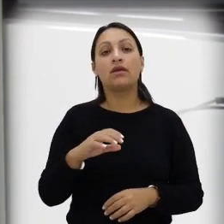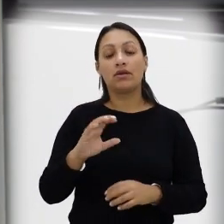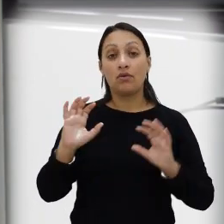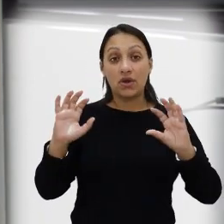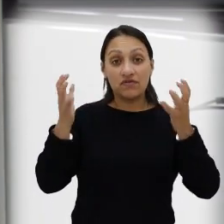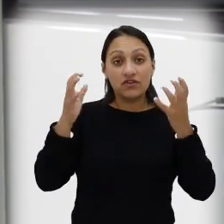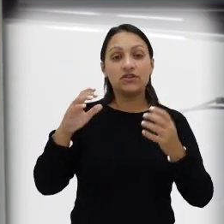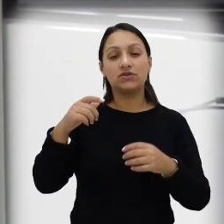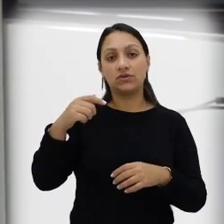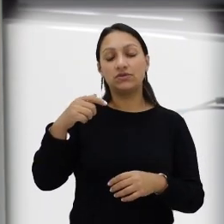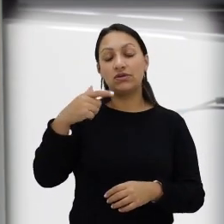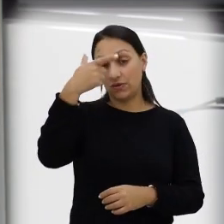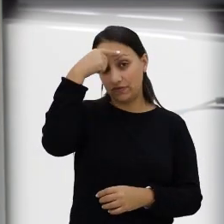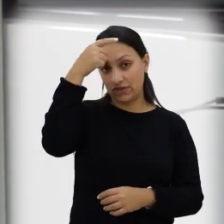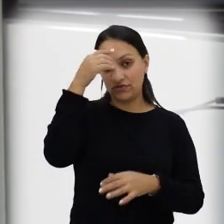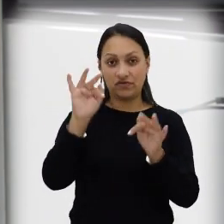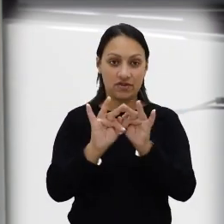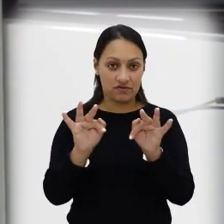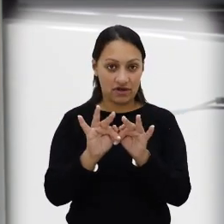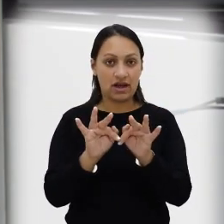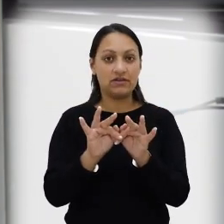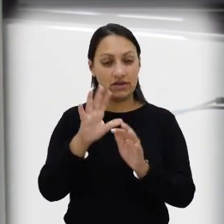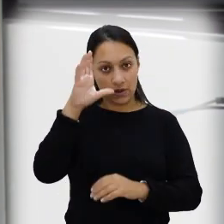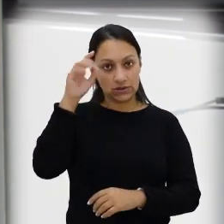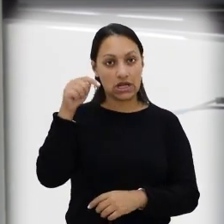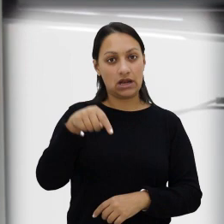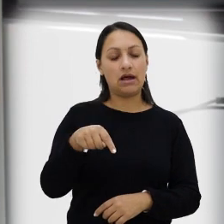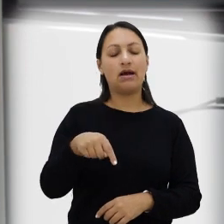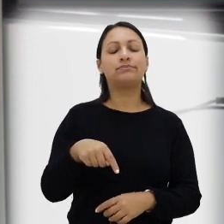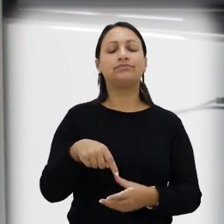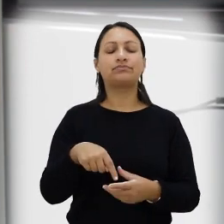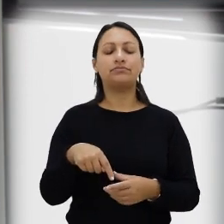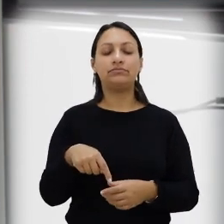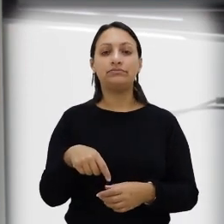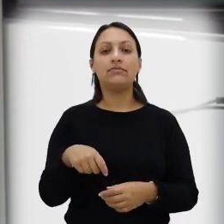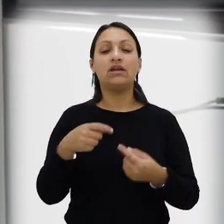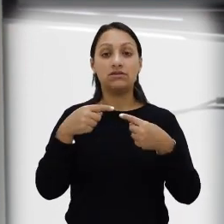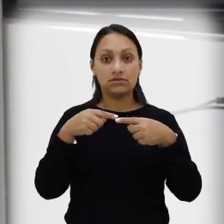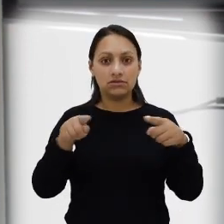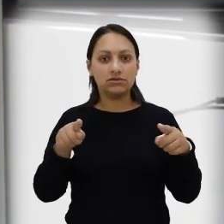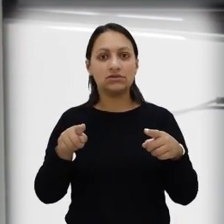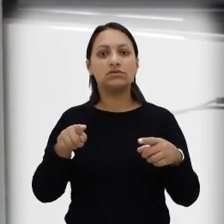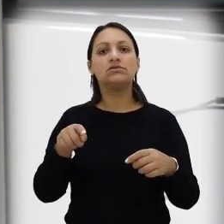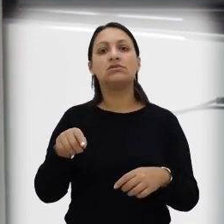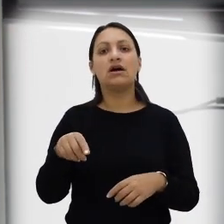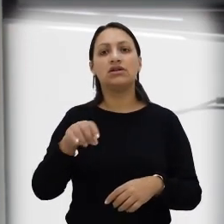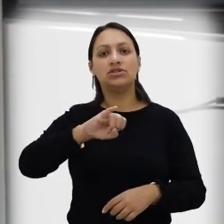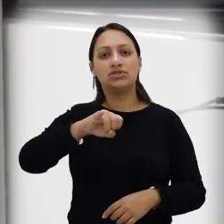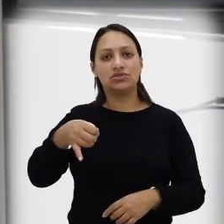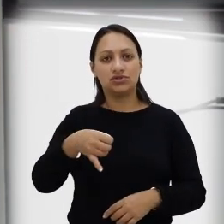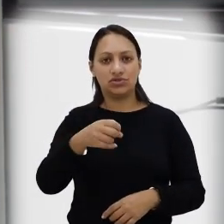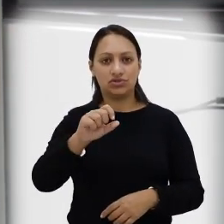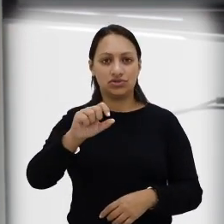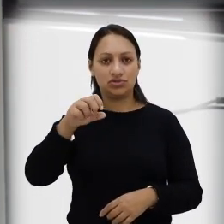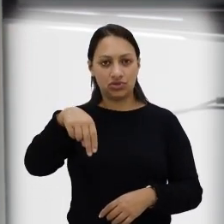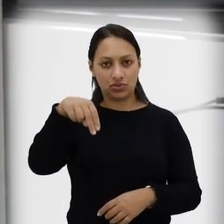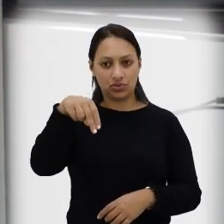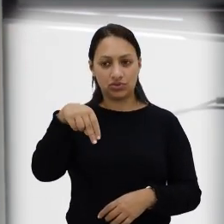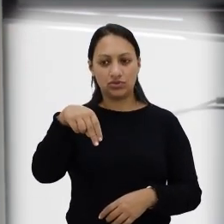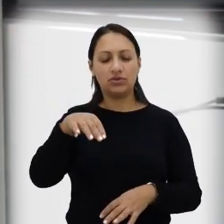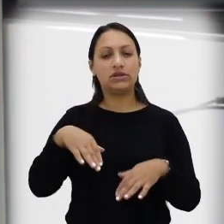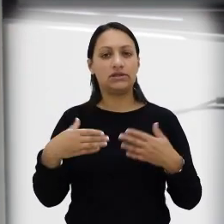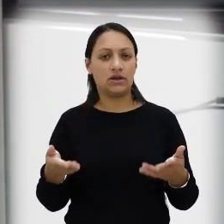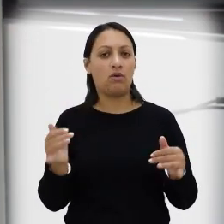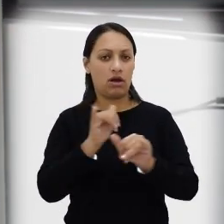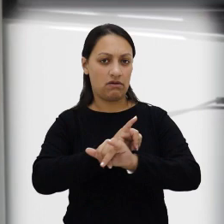Fevale, ele não foi lançado ainda, a gente lança ele agora na segunda quinzena de junho. A gente lança ele na segunda quinzena de